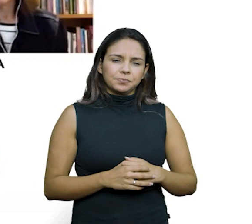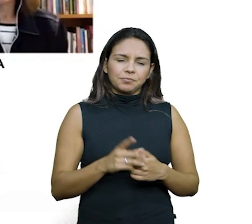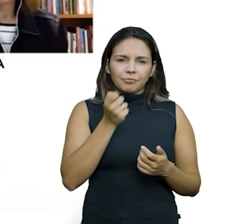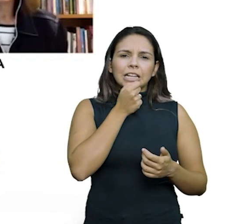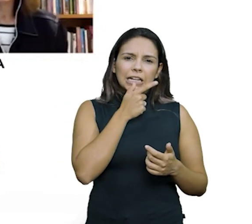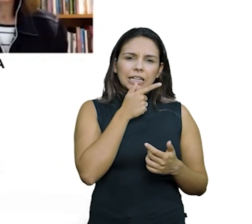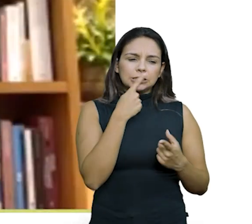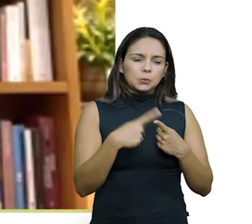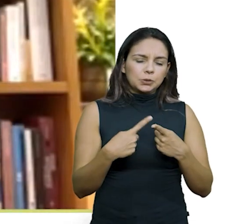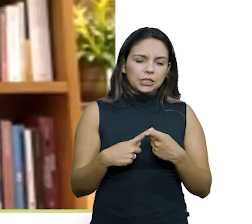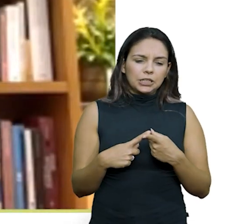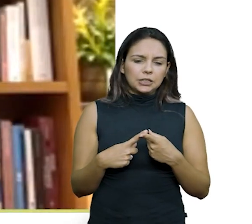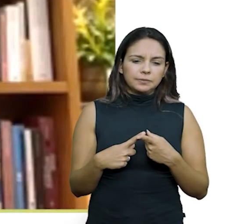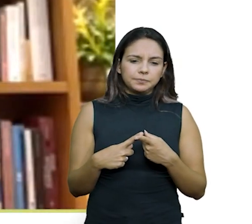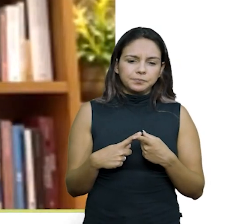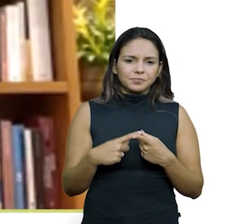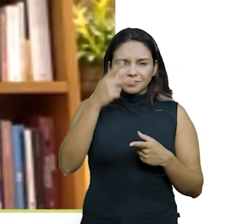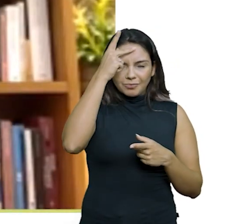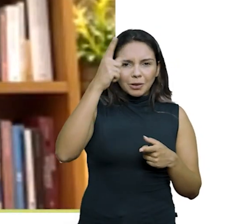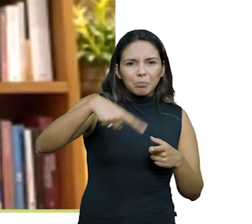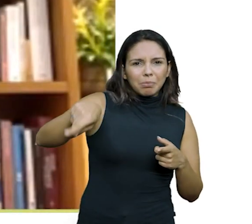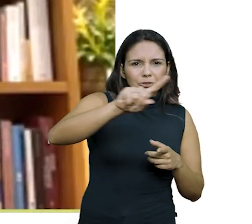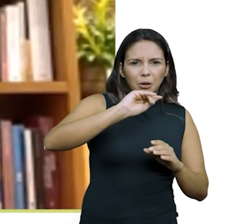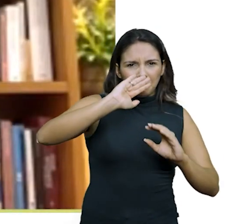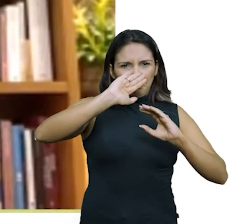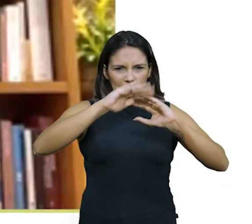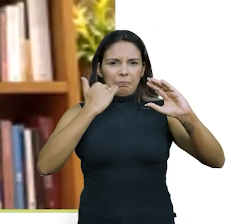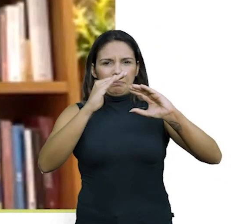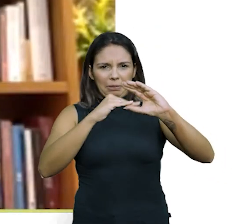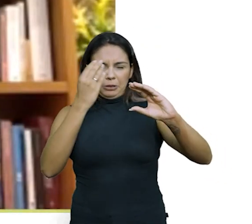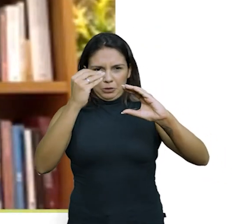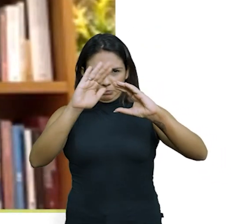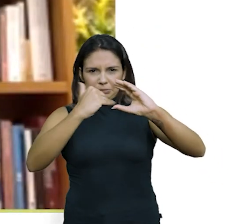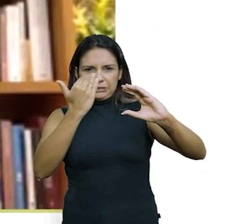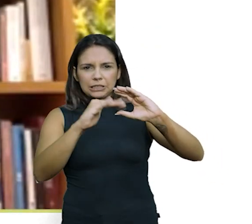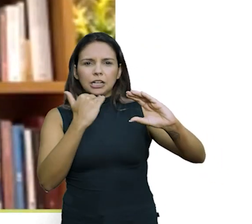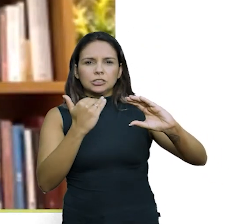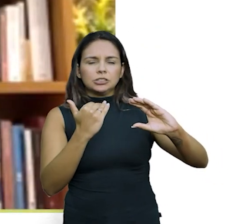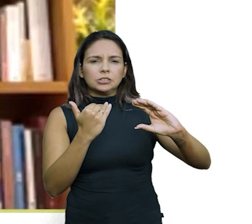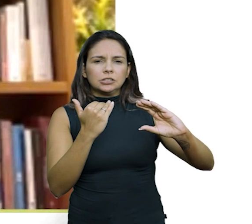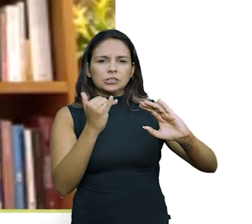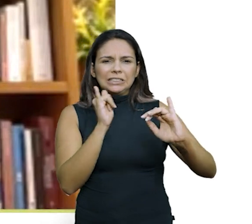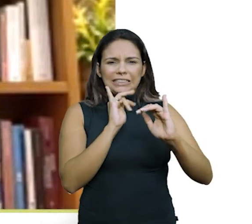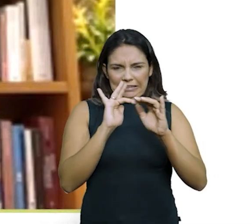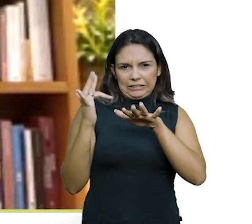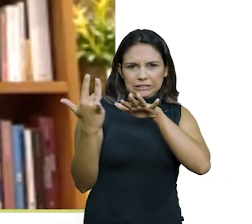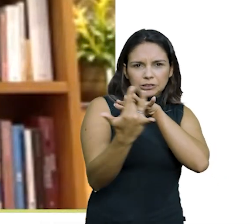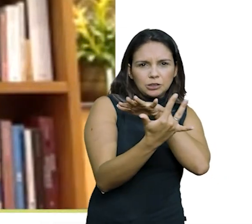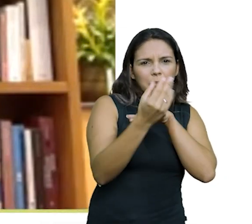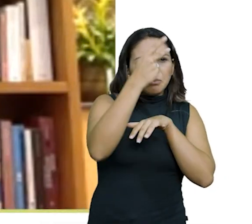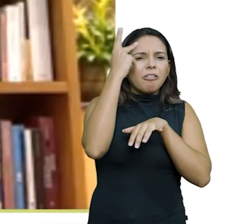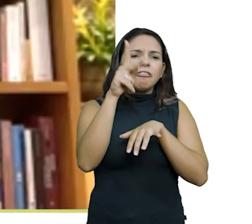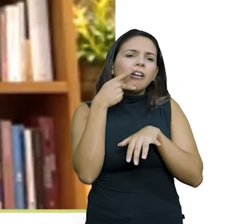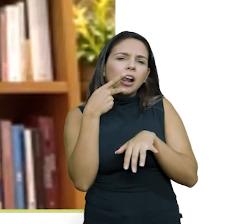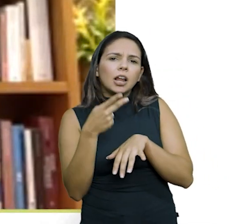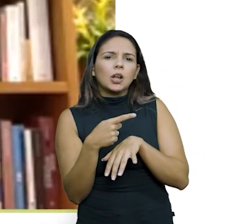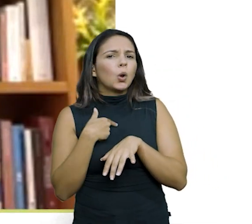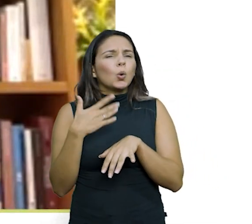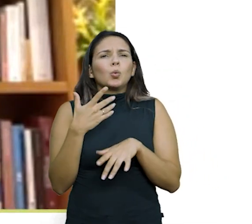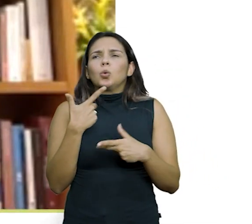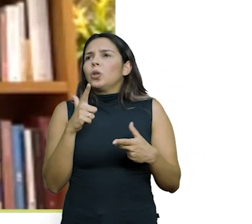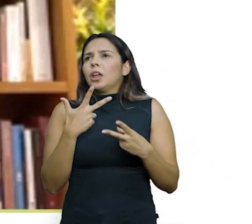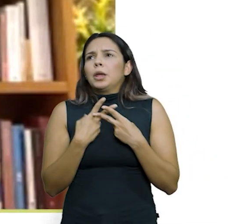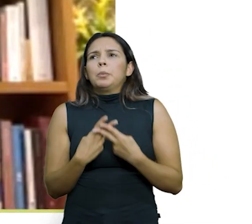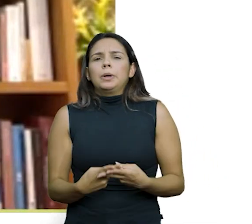Mas é engraçado porque as pessoas me mandam muitas mensagens nas redes e muita gente fala assim: eu